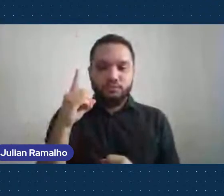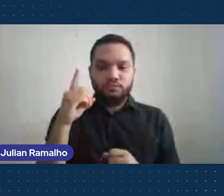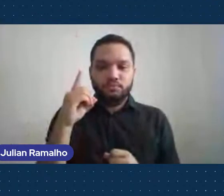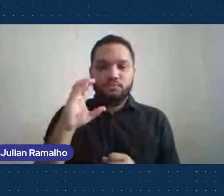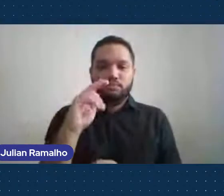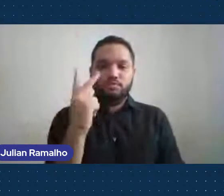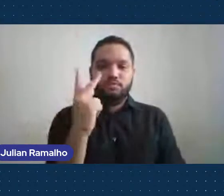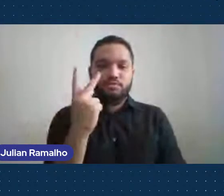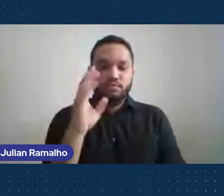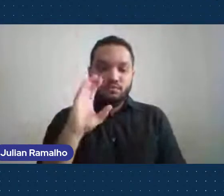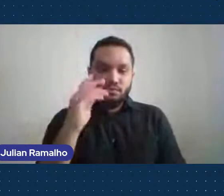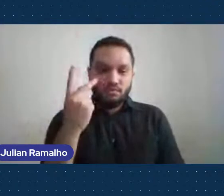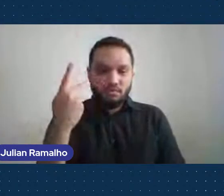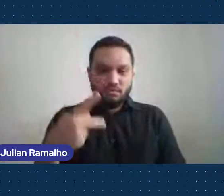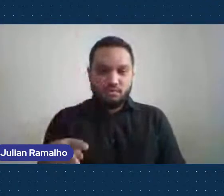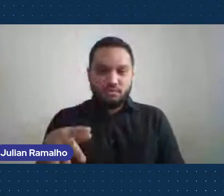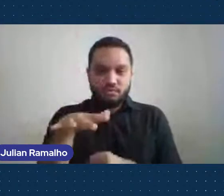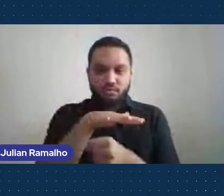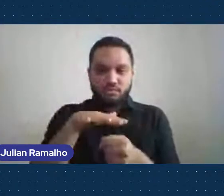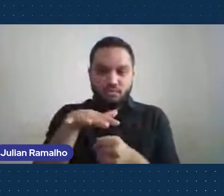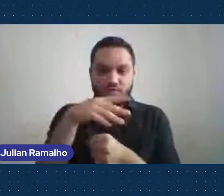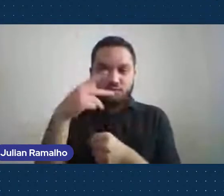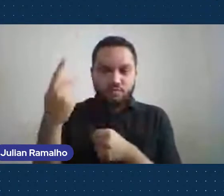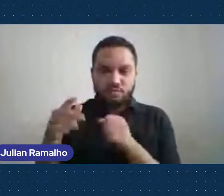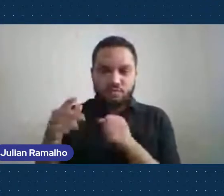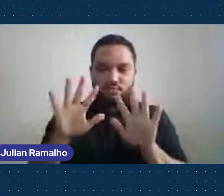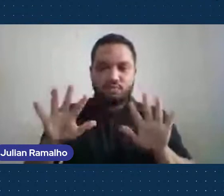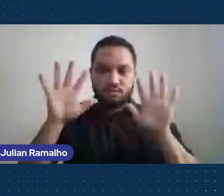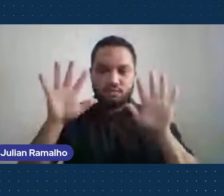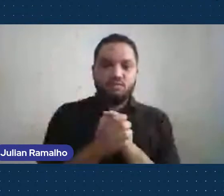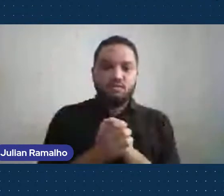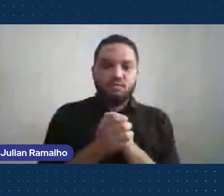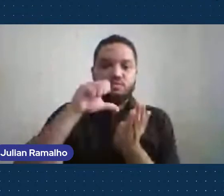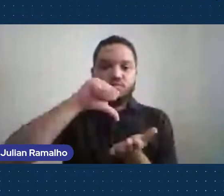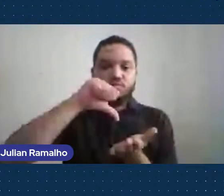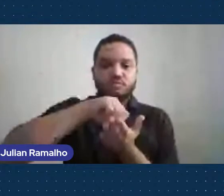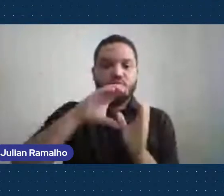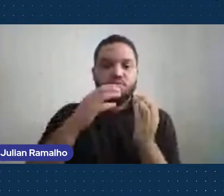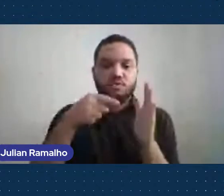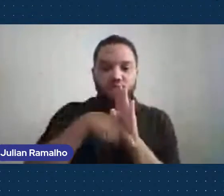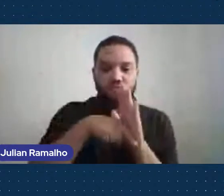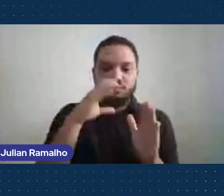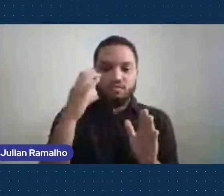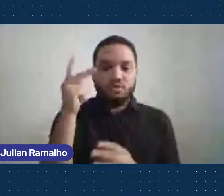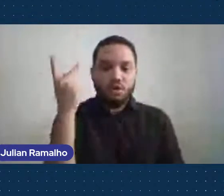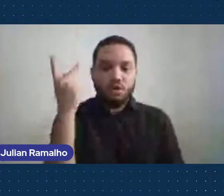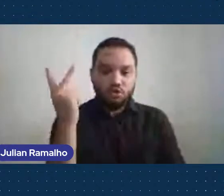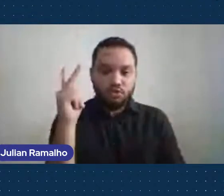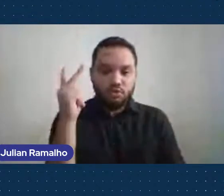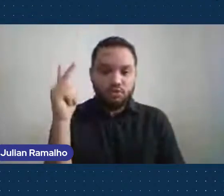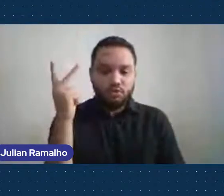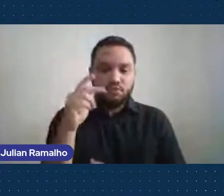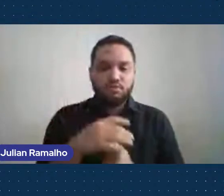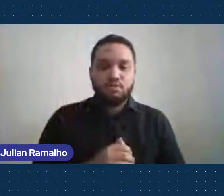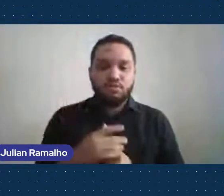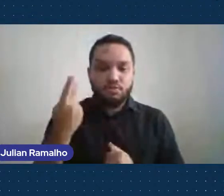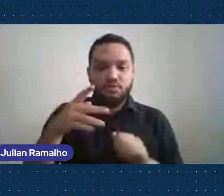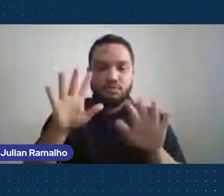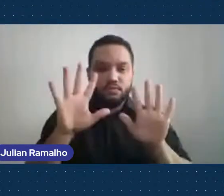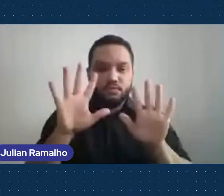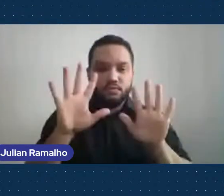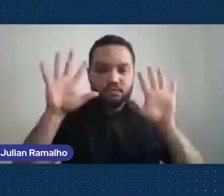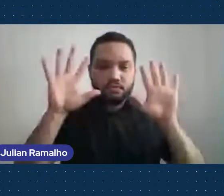meio do projeto de extensão Movimenta CH, o Núcleo de Documentação e Laboratório de Pesquisa Histórica da UFC,